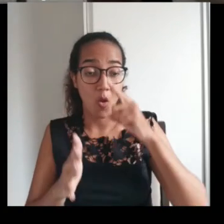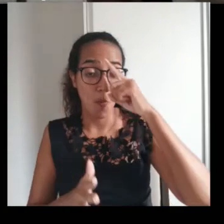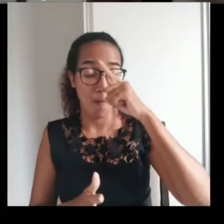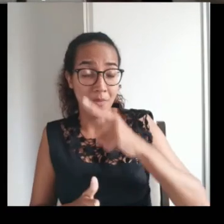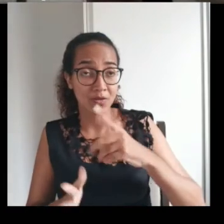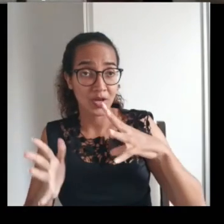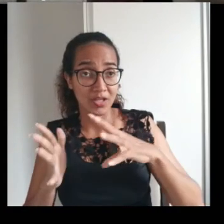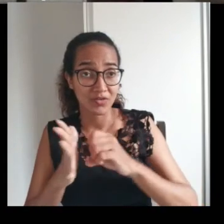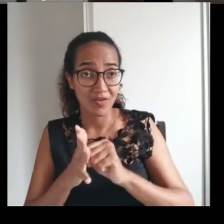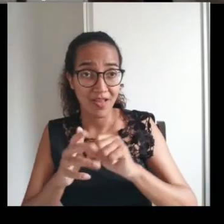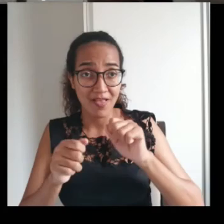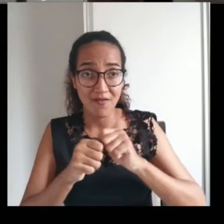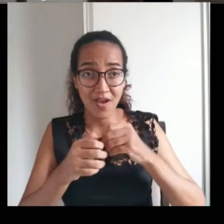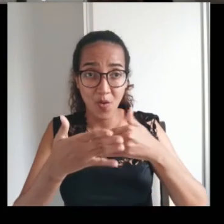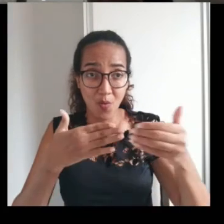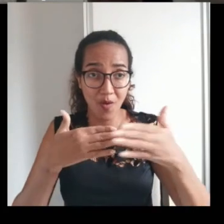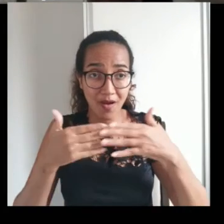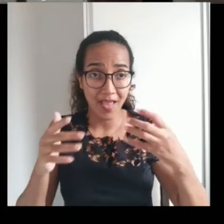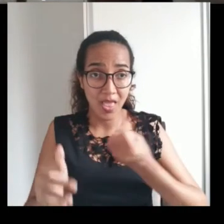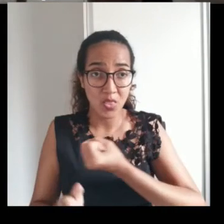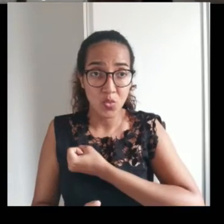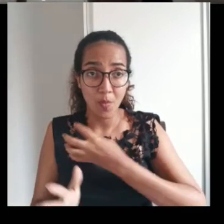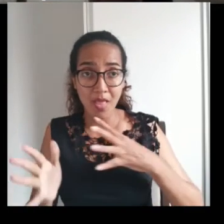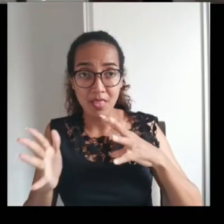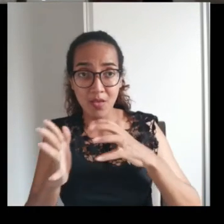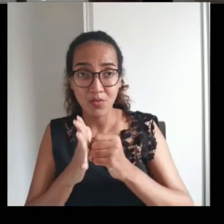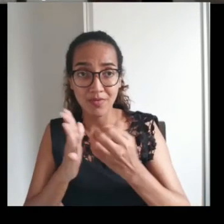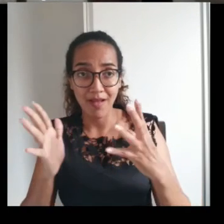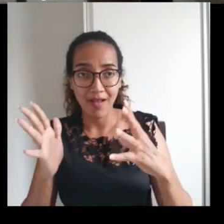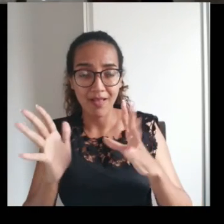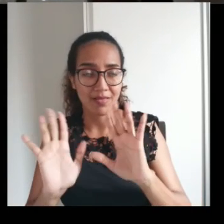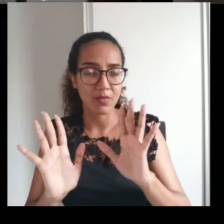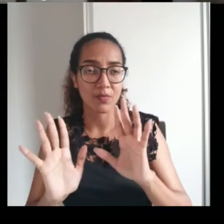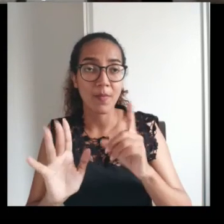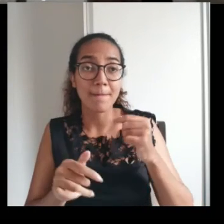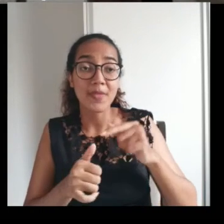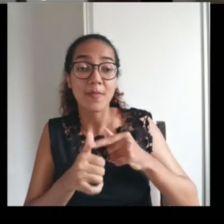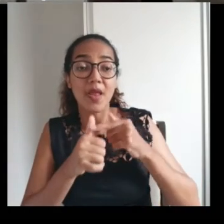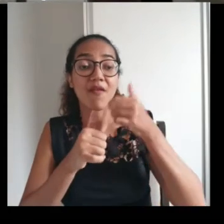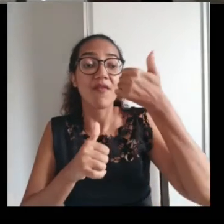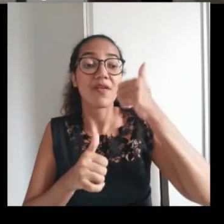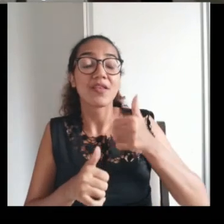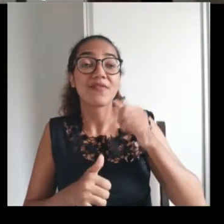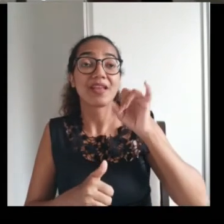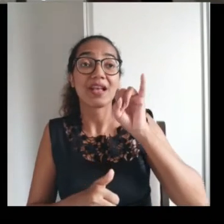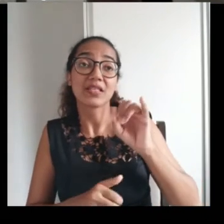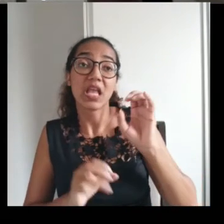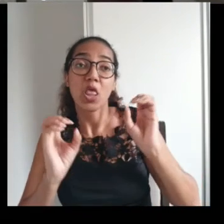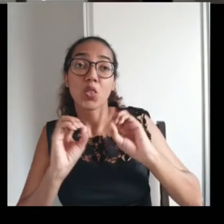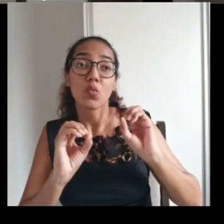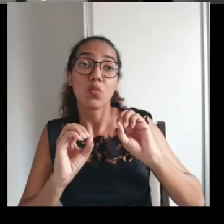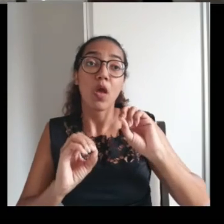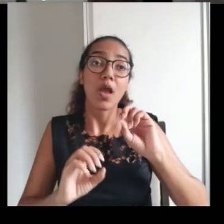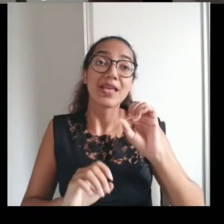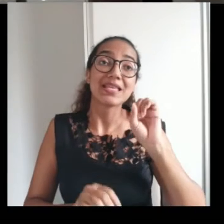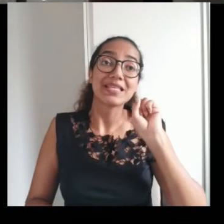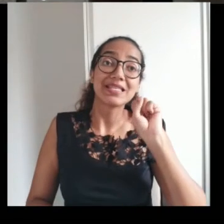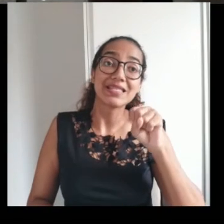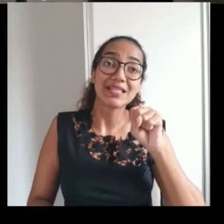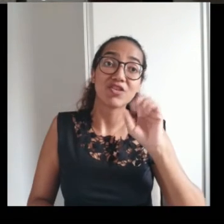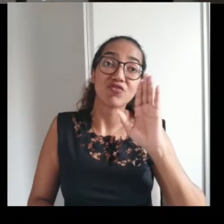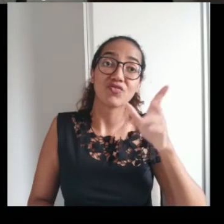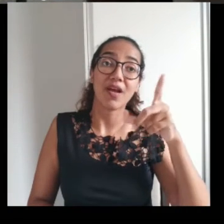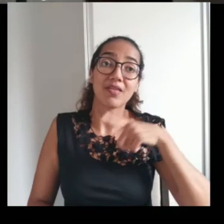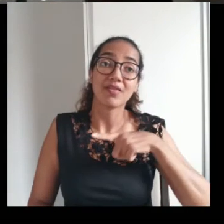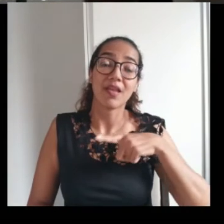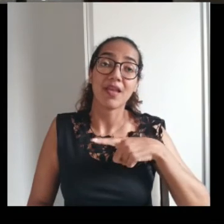a conta não é nula e depois ele vê se a conta existe ou não, ó. Porque se ela já existir com o mesmo número, isso é uma